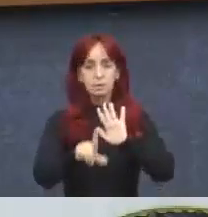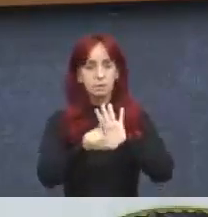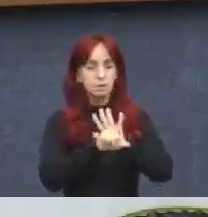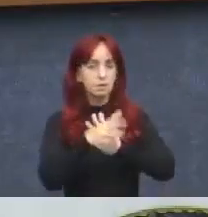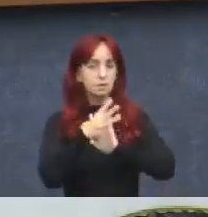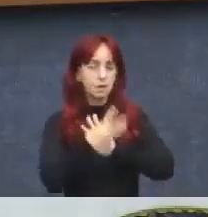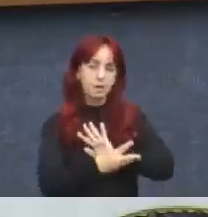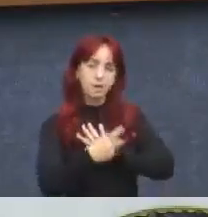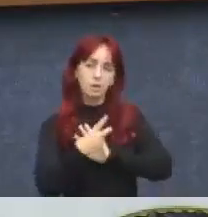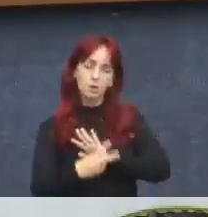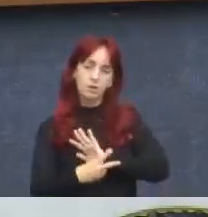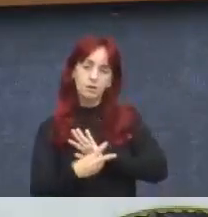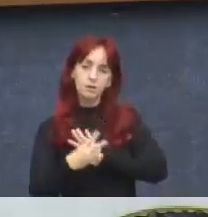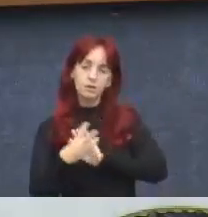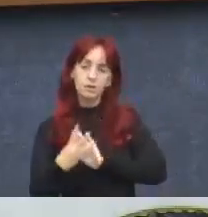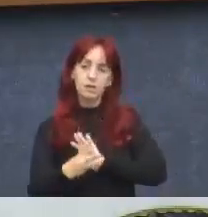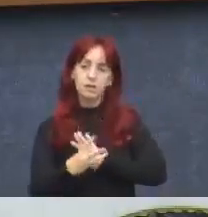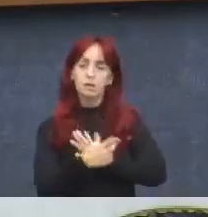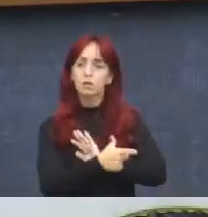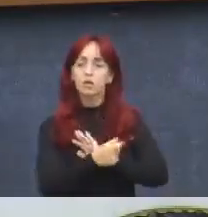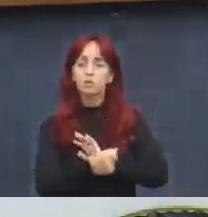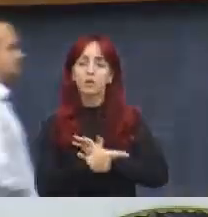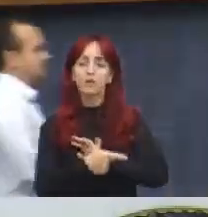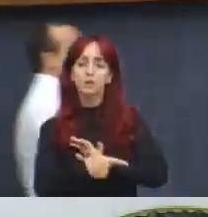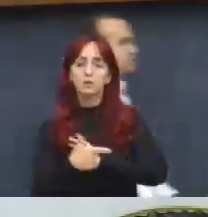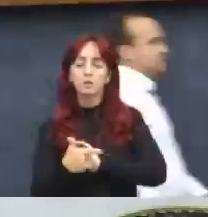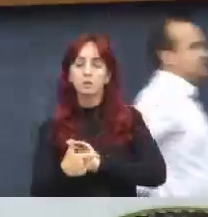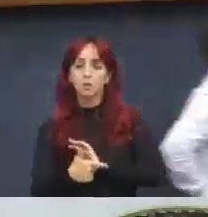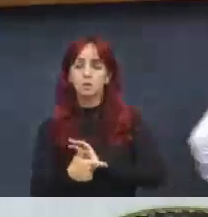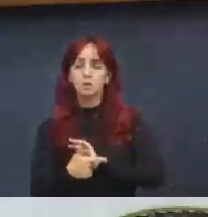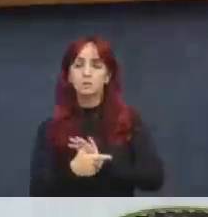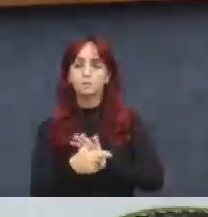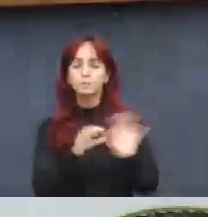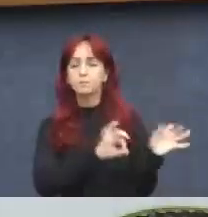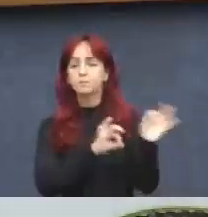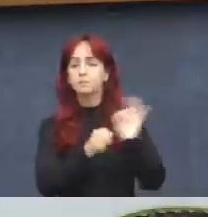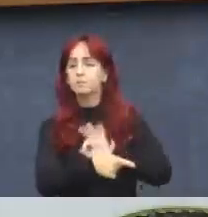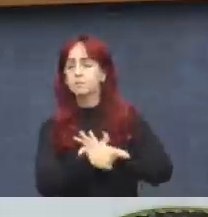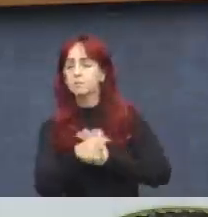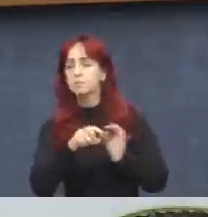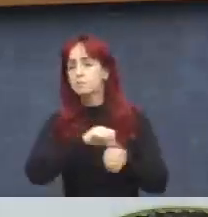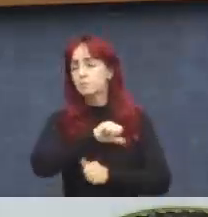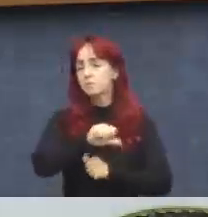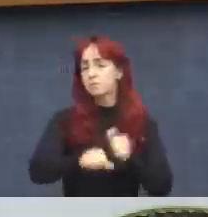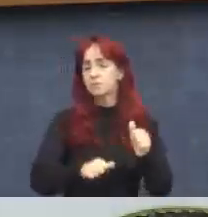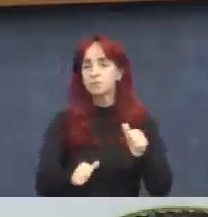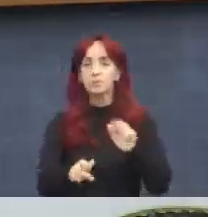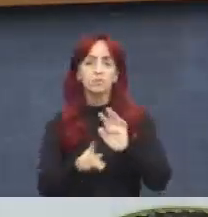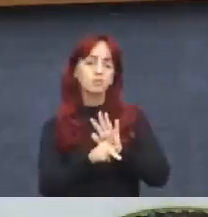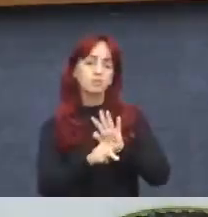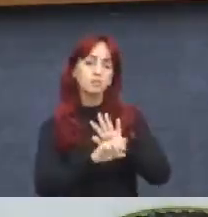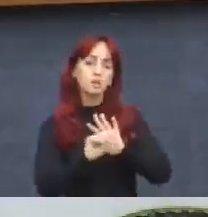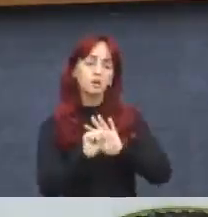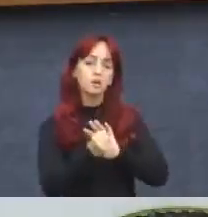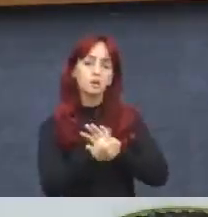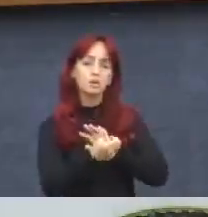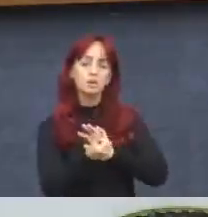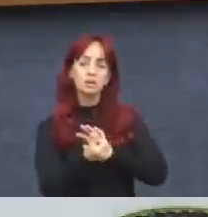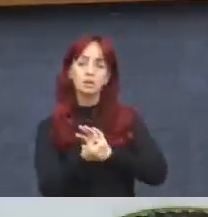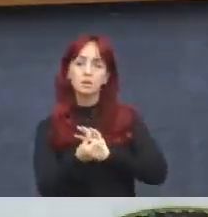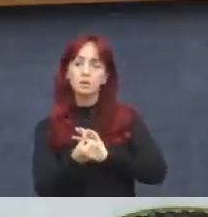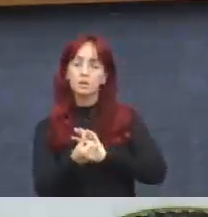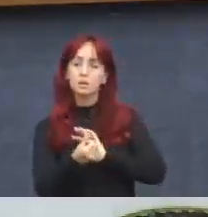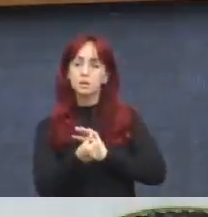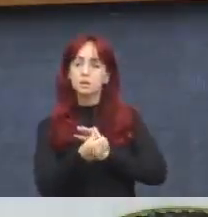lei 323 de 2022. Segundo turno, altera a lei 8.616, de 14